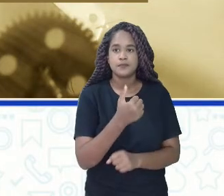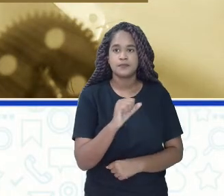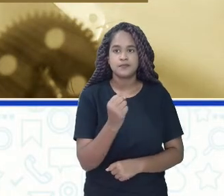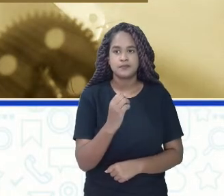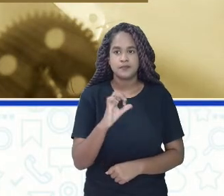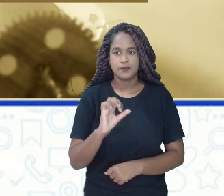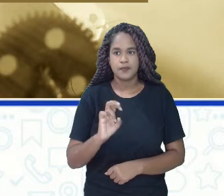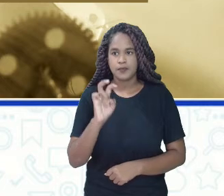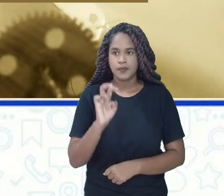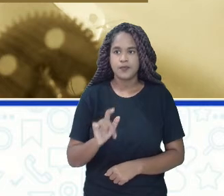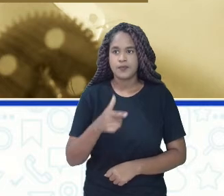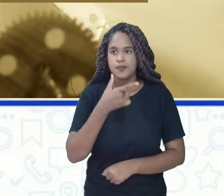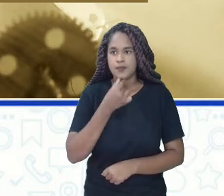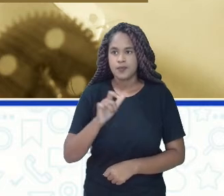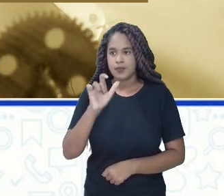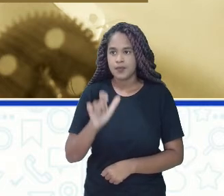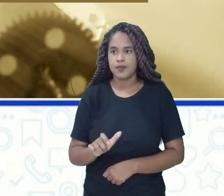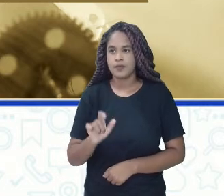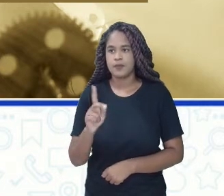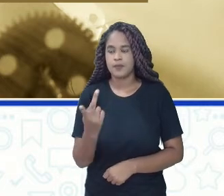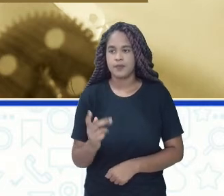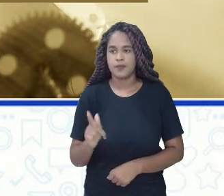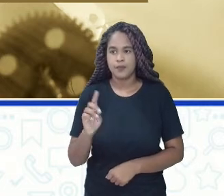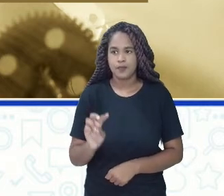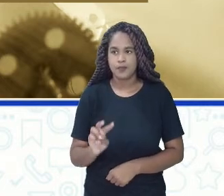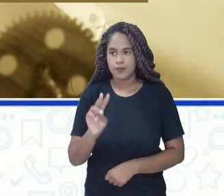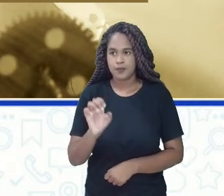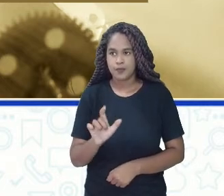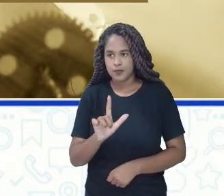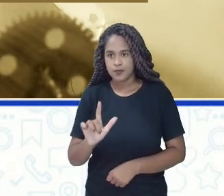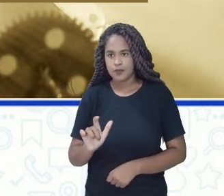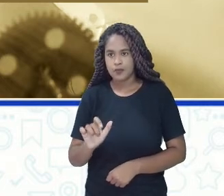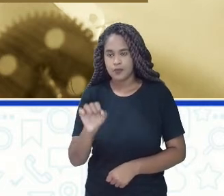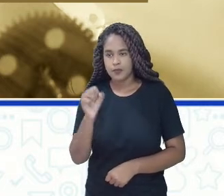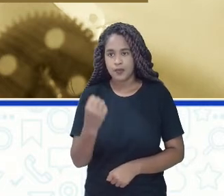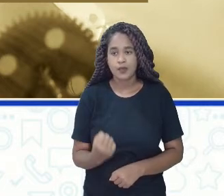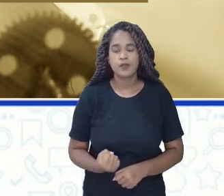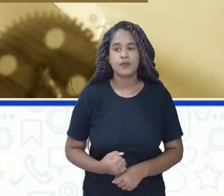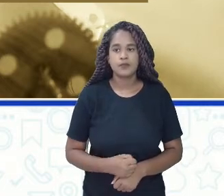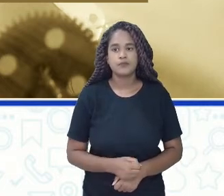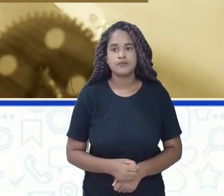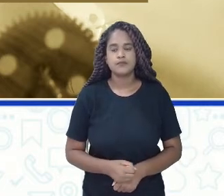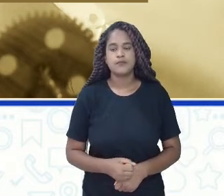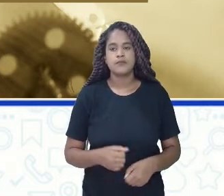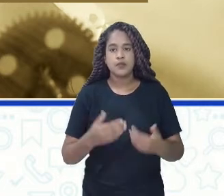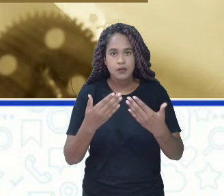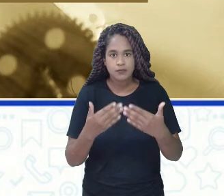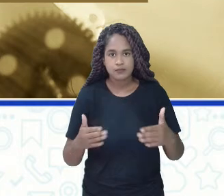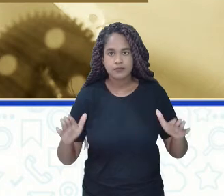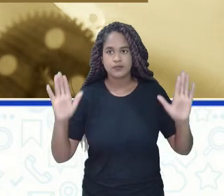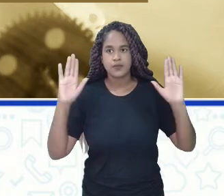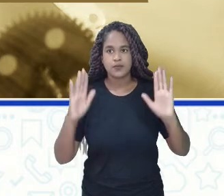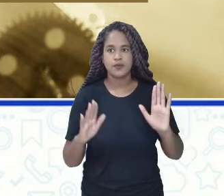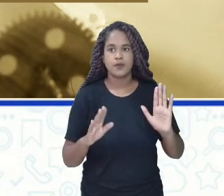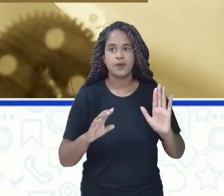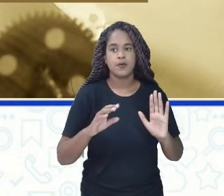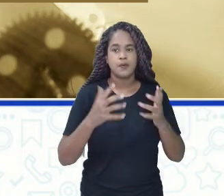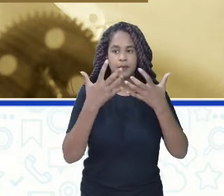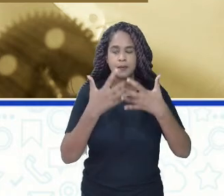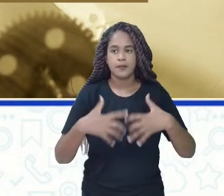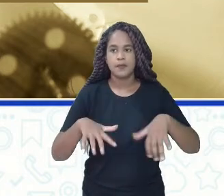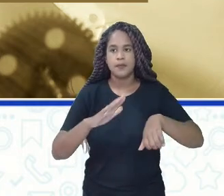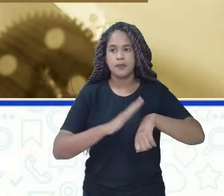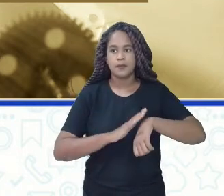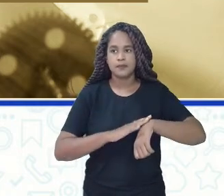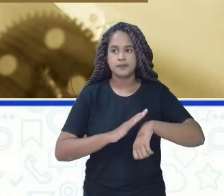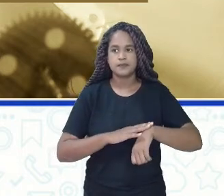1895, quando o escritor britânico H.G. Wells, que a gente viu aqui, lançou o clássico A Máquina do Tempo, é consenso na ciência de que o